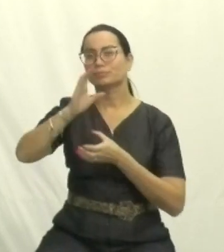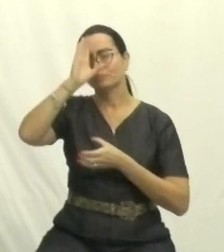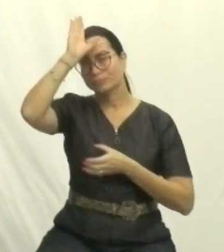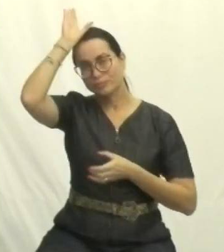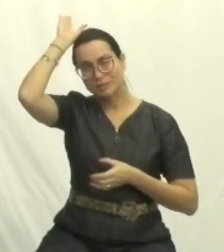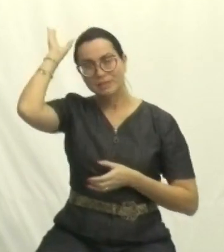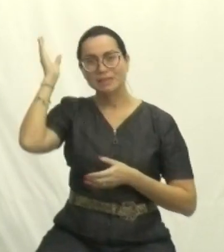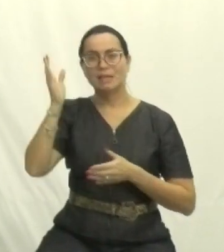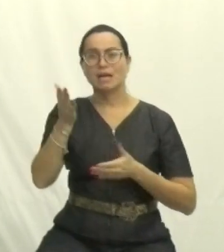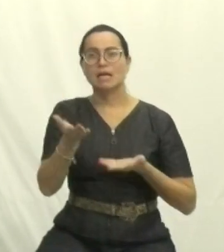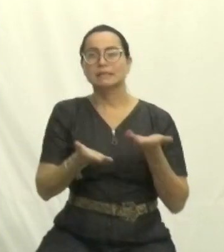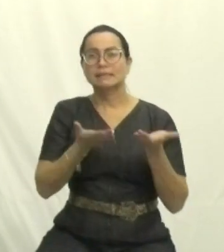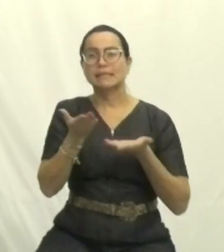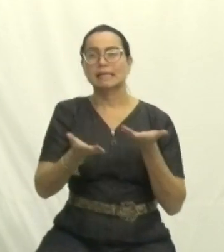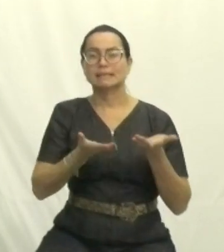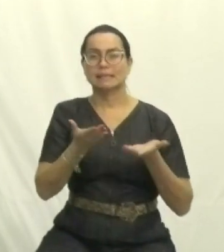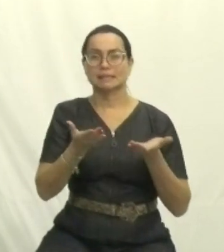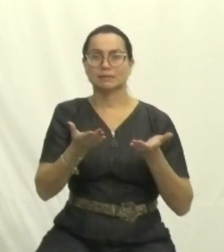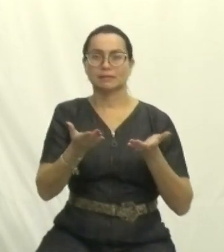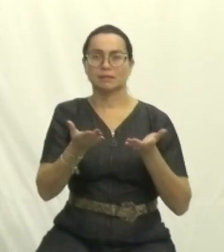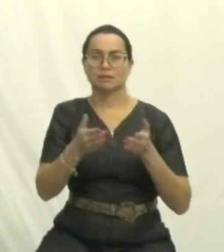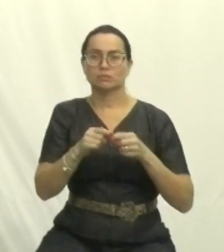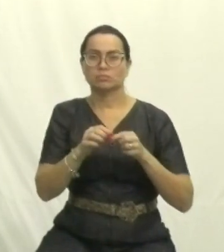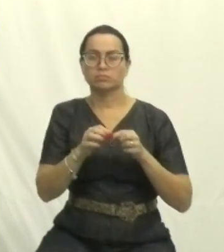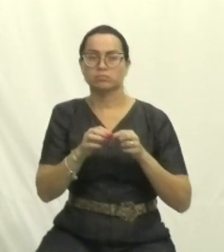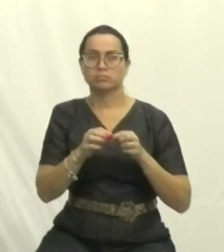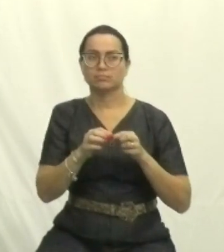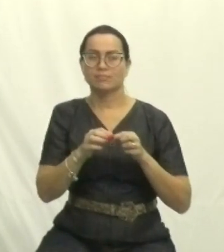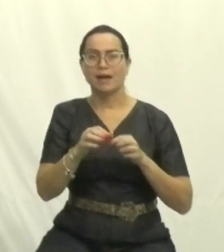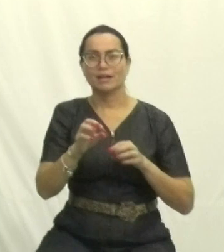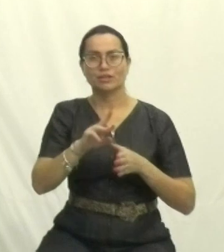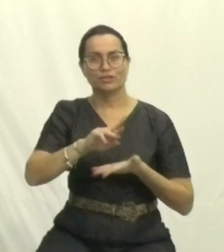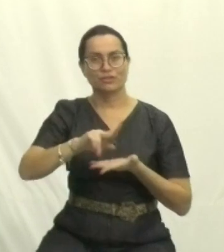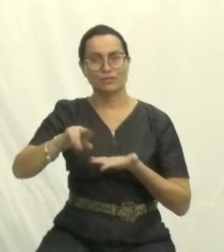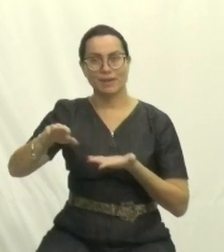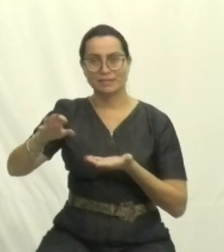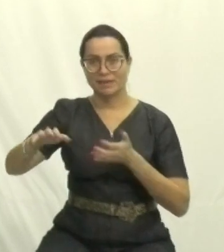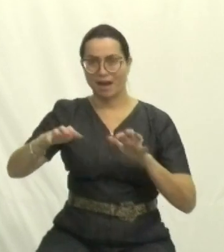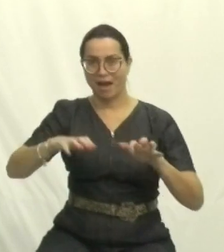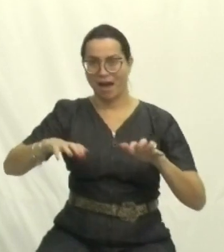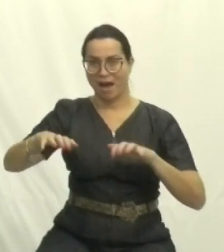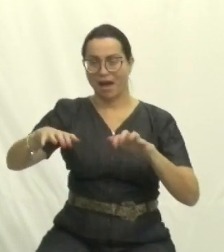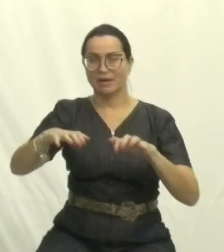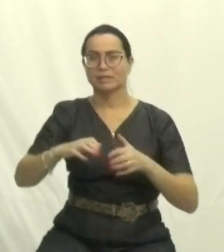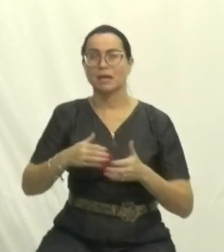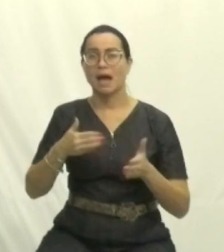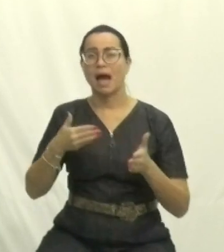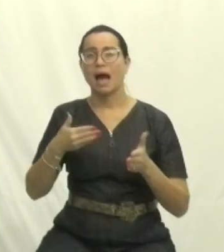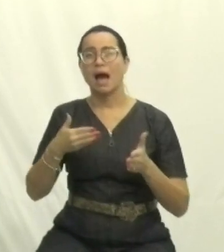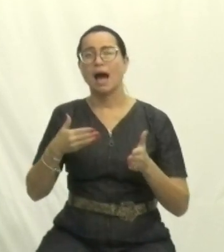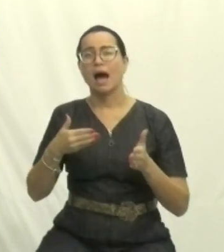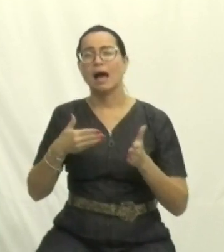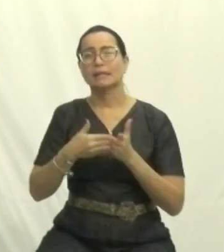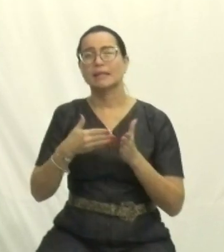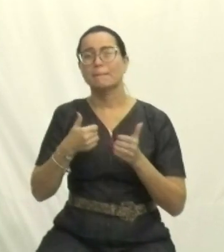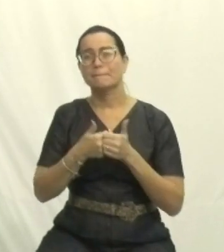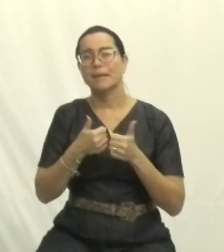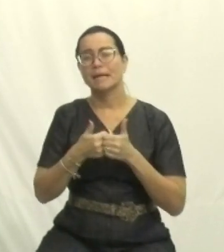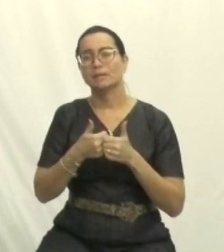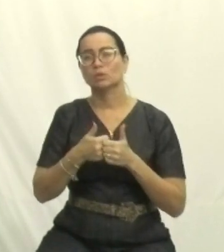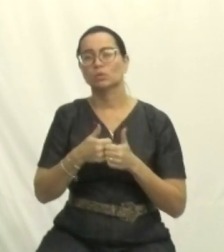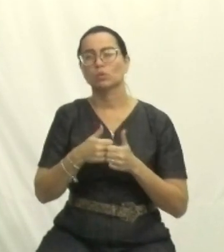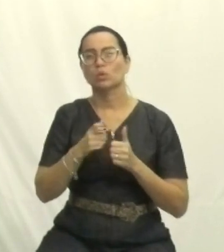lá no Rio Mampituba. E aí, eu não vou citar todos os números, mas vamos destacar o que aconteceu no